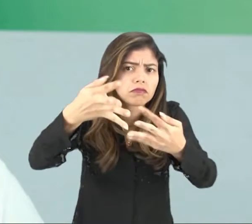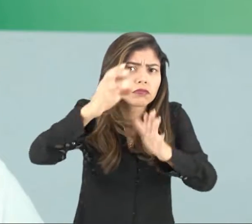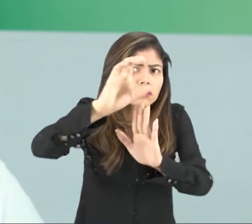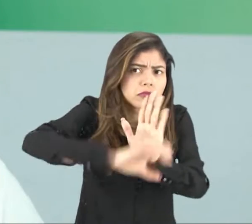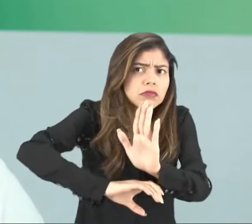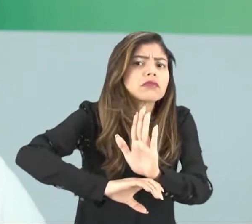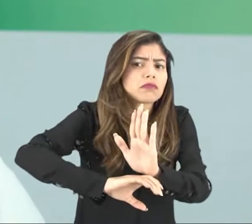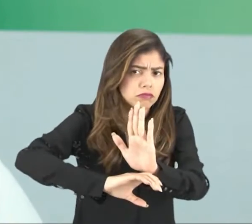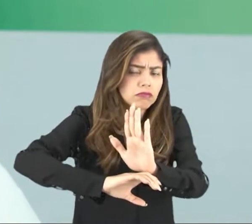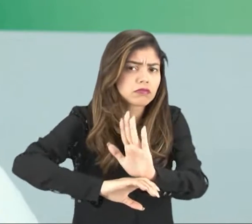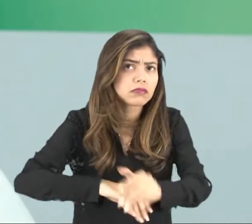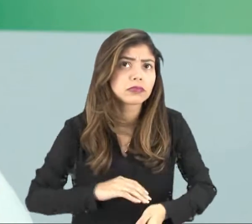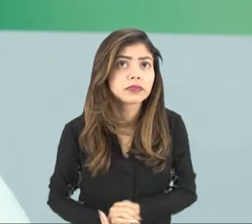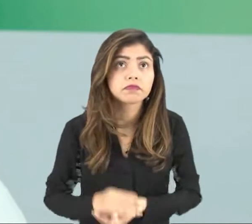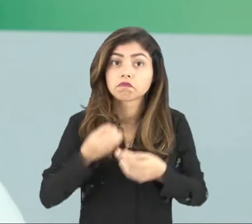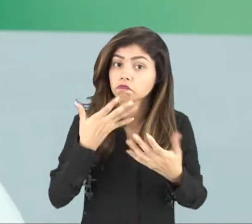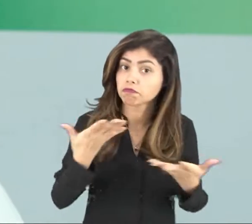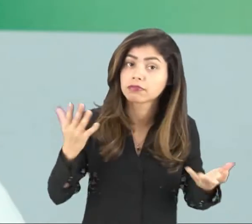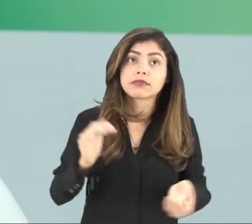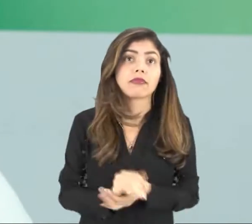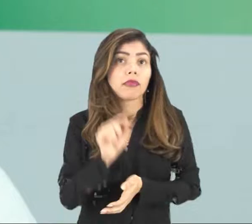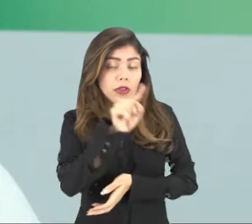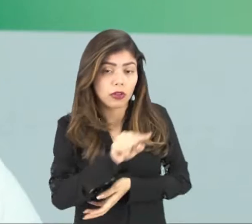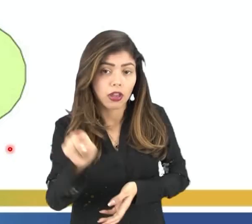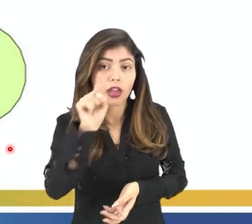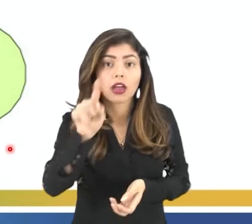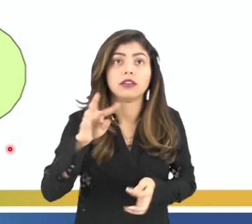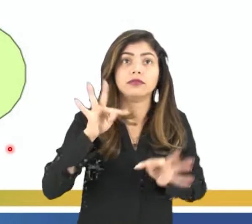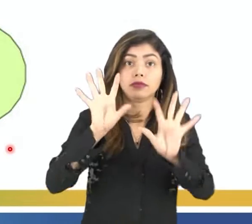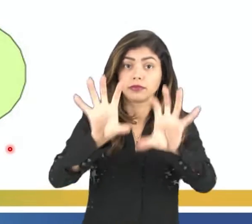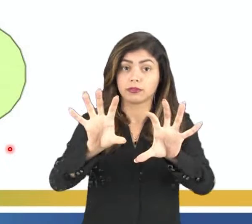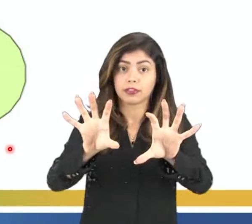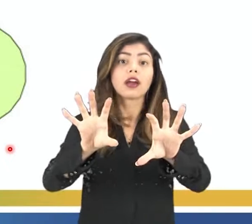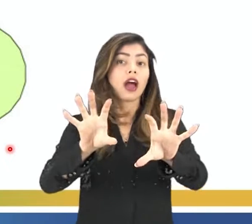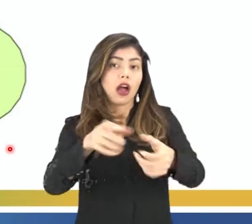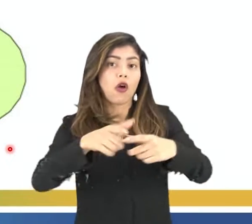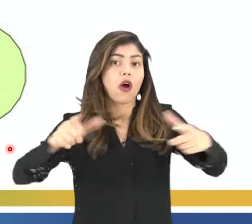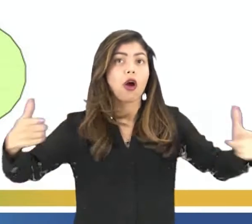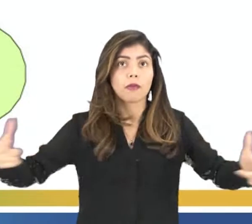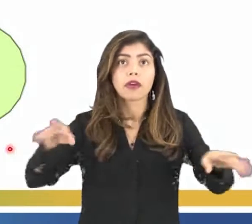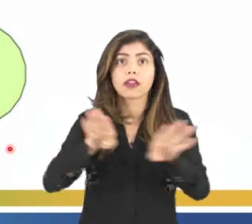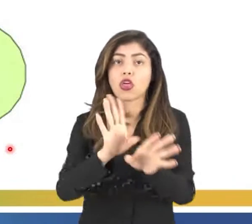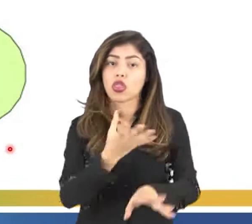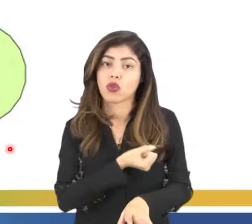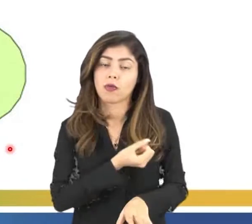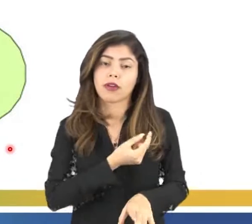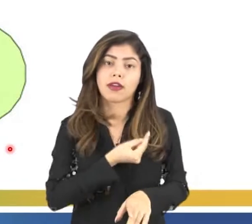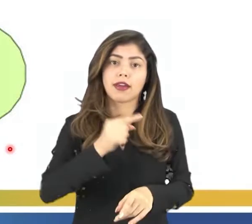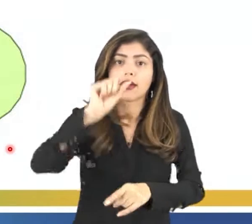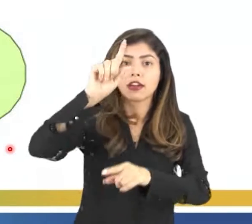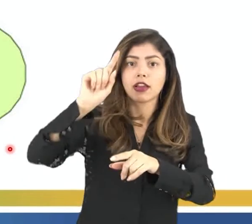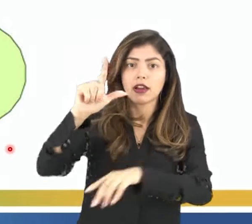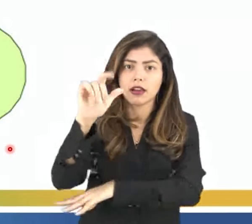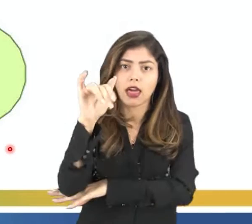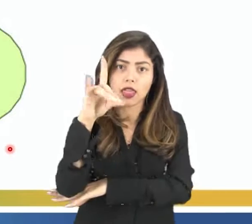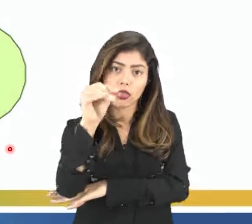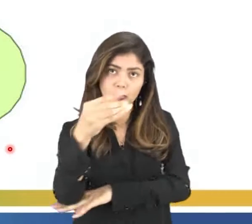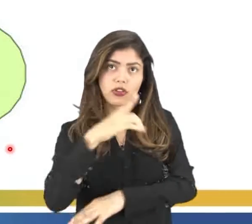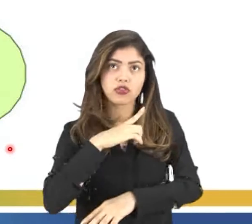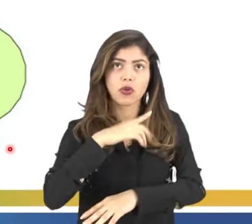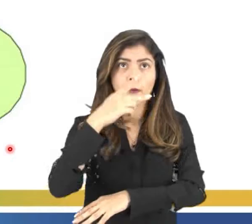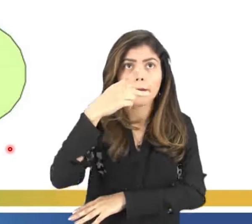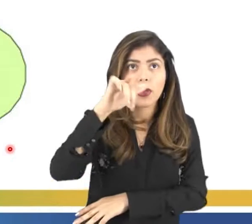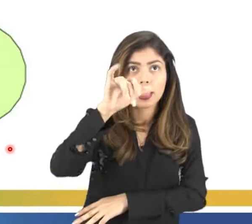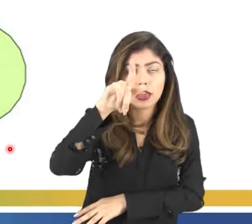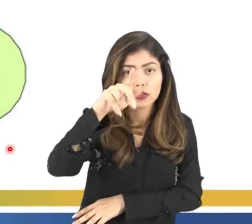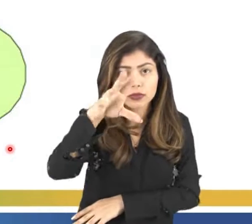círculo? Bem, o círculo é determinado de acordo com o aumento do número de lados de um polígono.